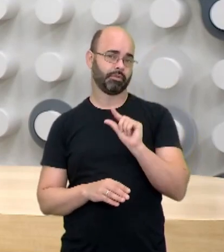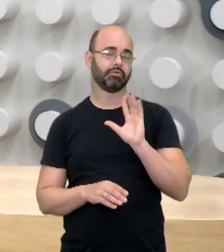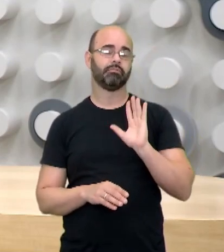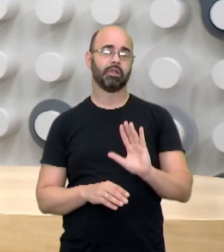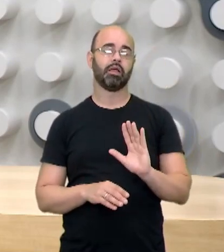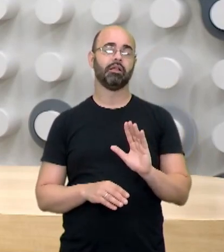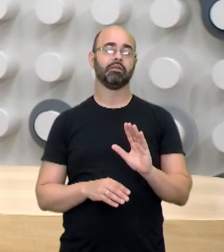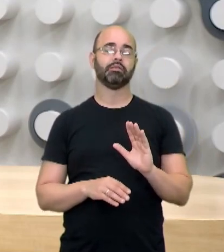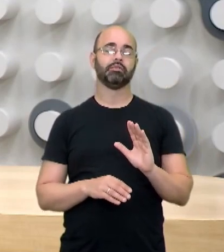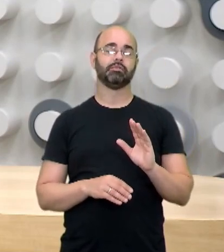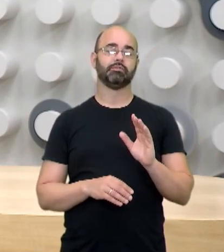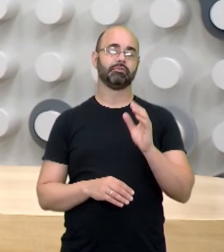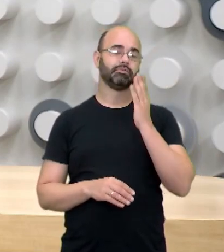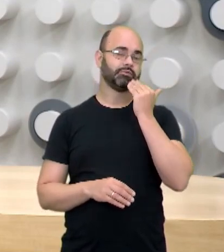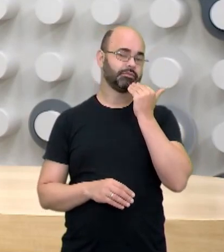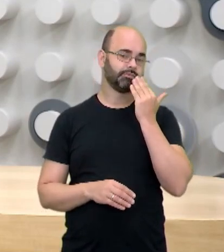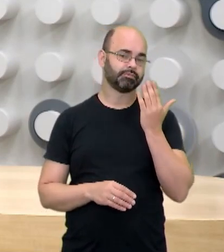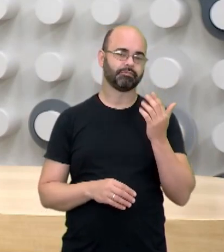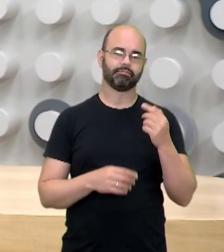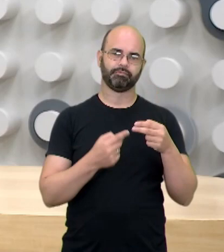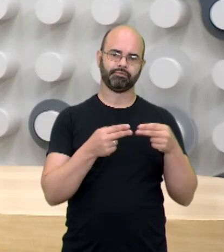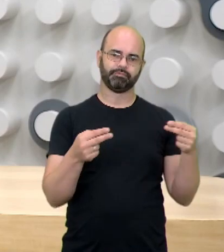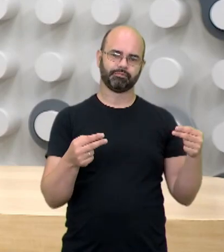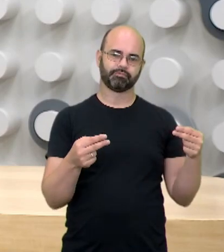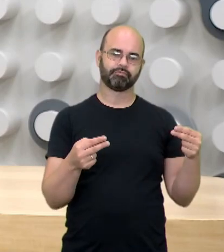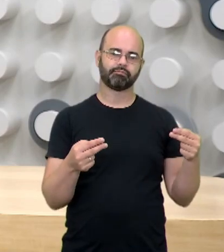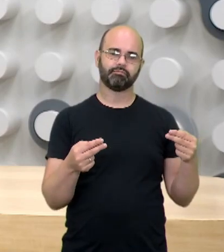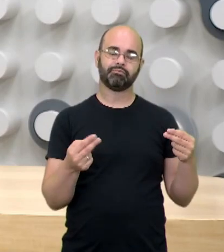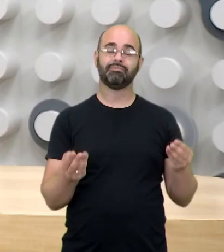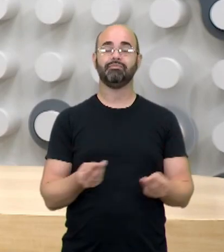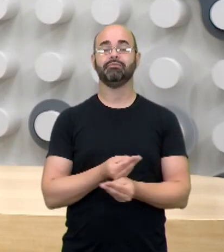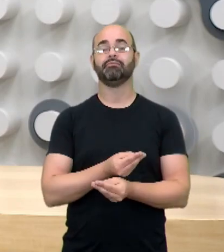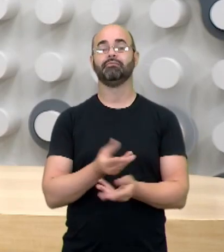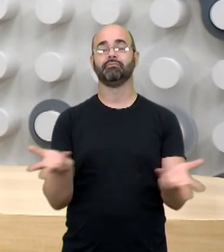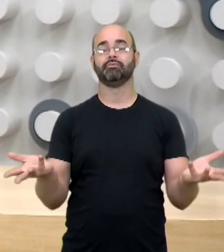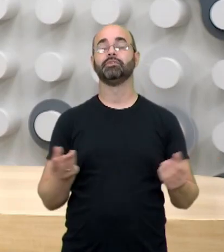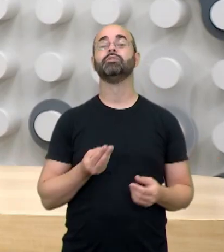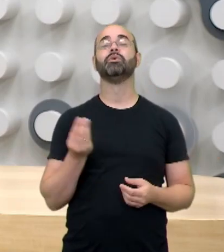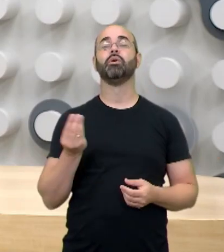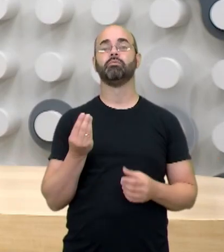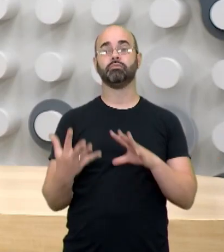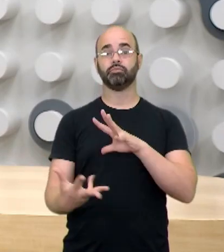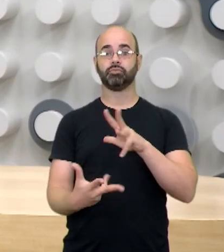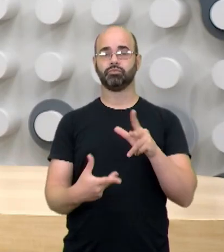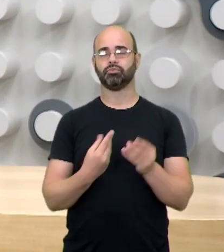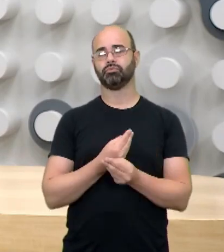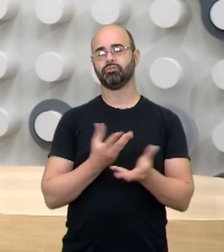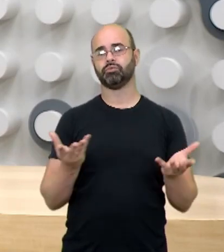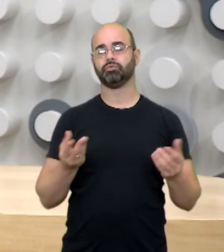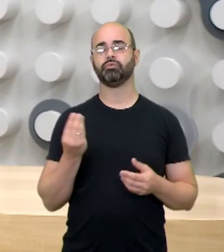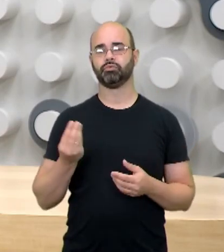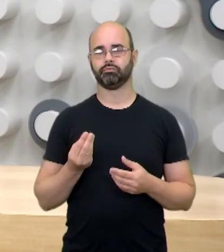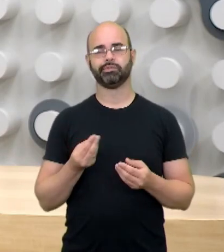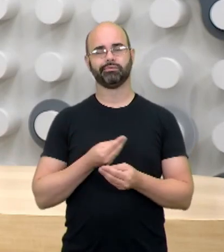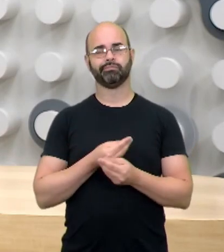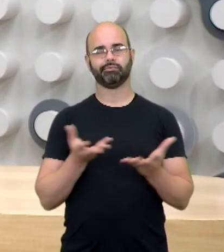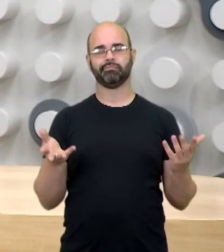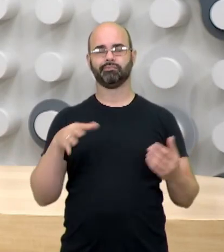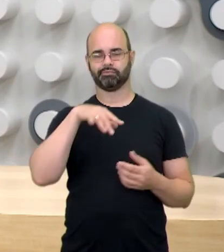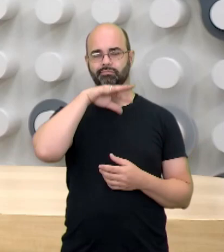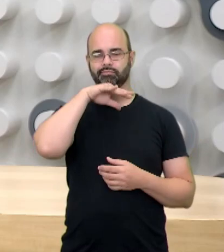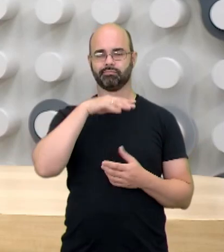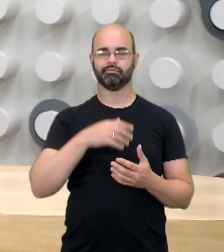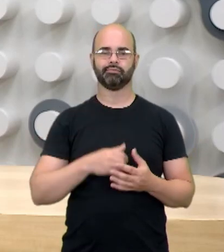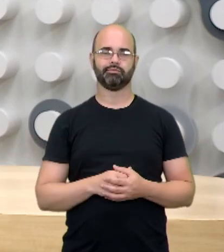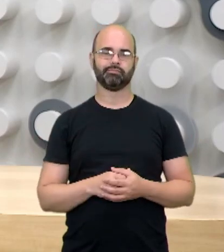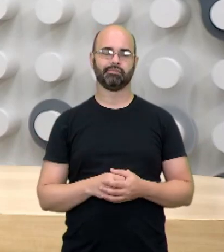a alimentação, né, os alimentos, eles são distribuídos no mundo. Esse é o problema, é a má distribuição da população,